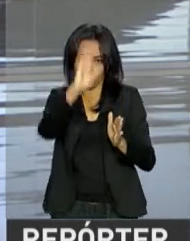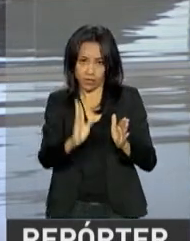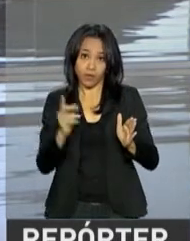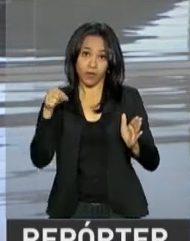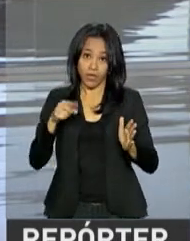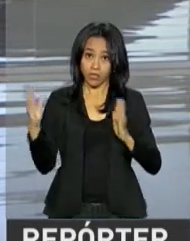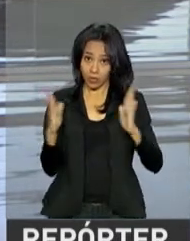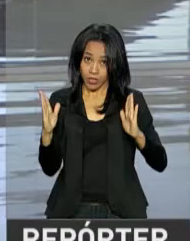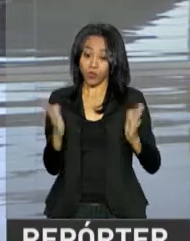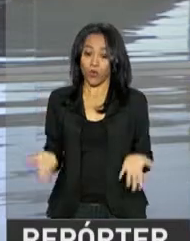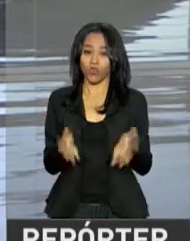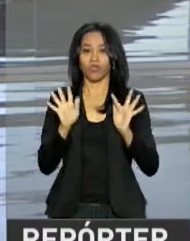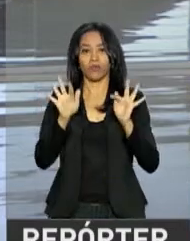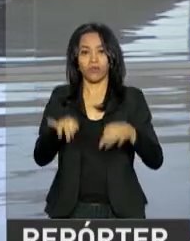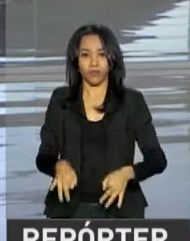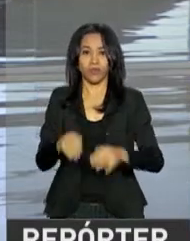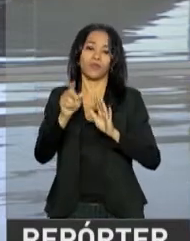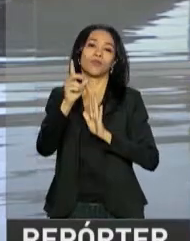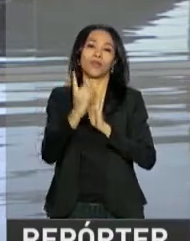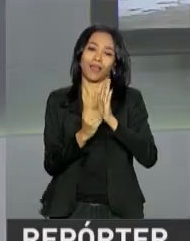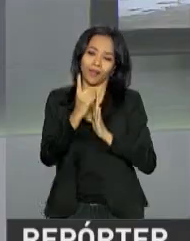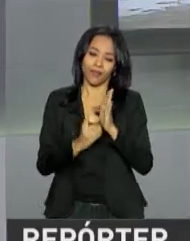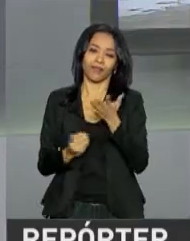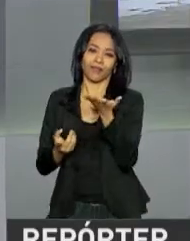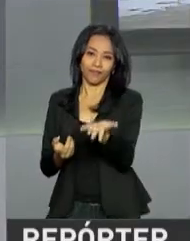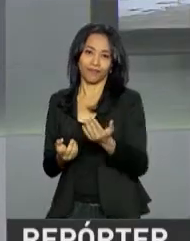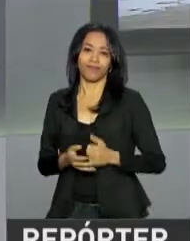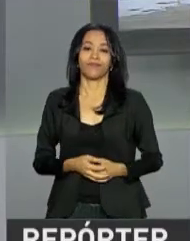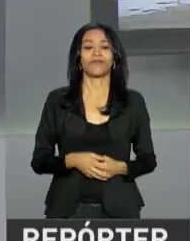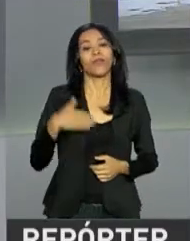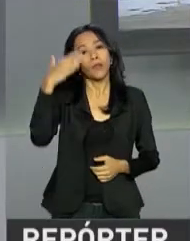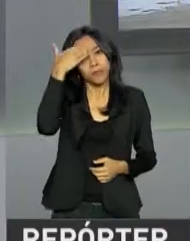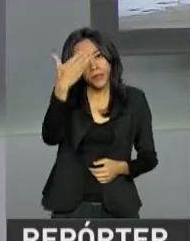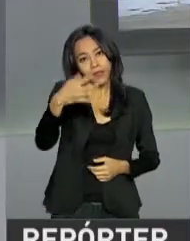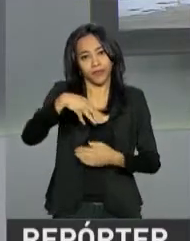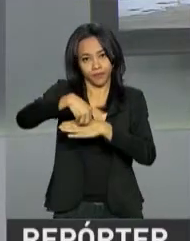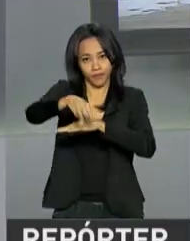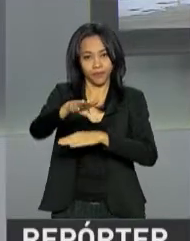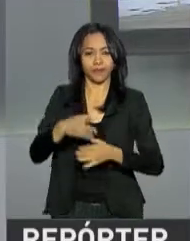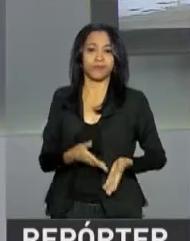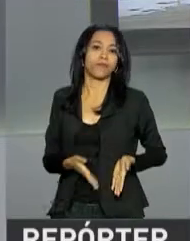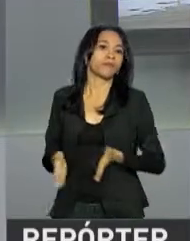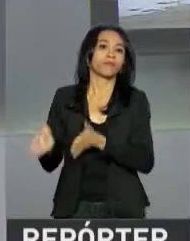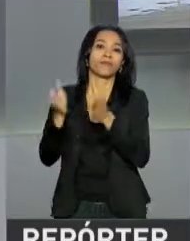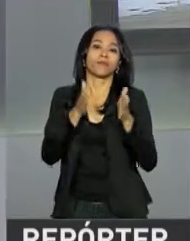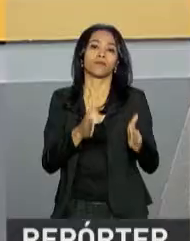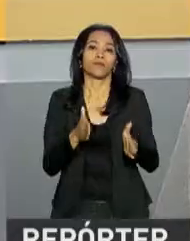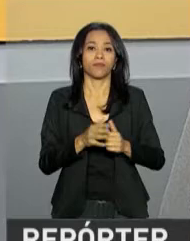termina hoje volto com vocês a isso muito obrigada nem pelas suas informações